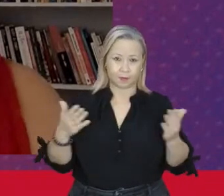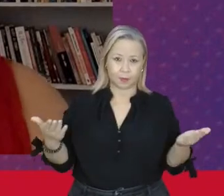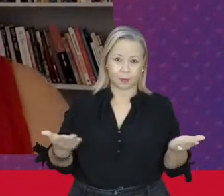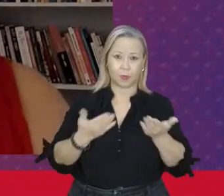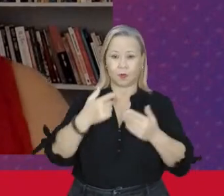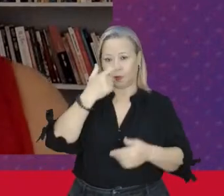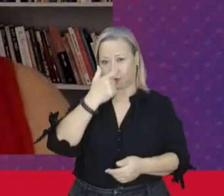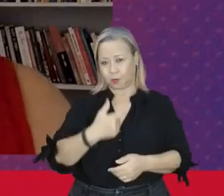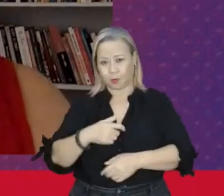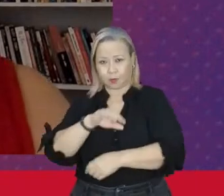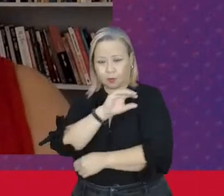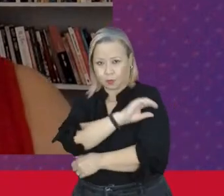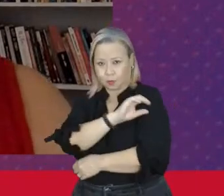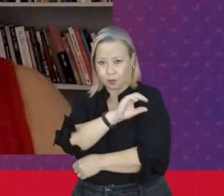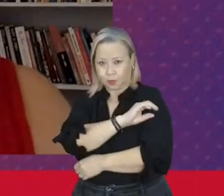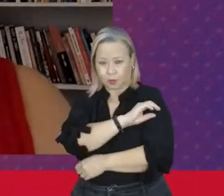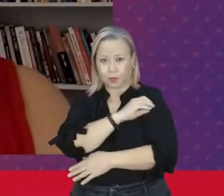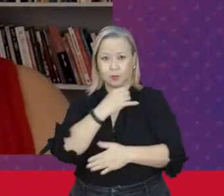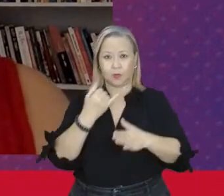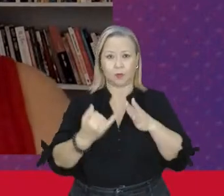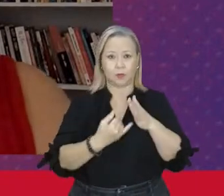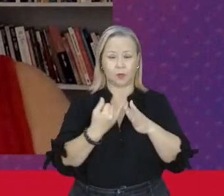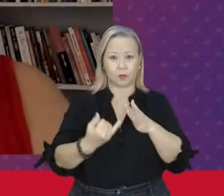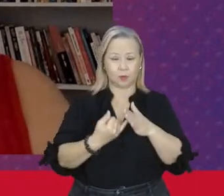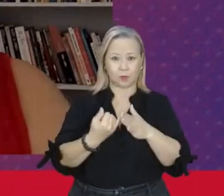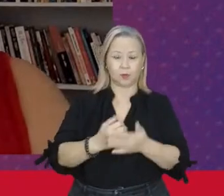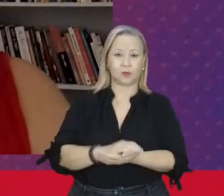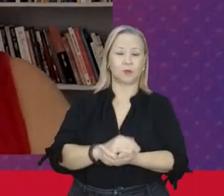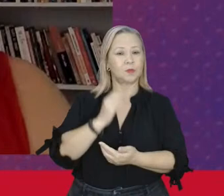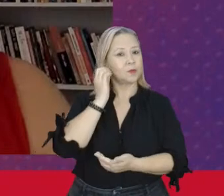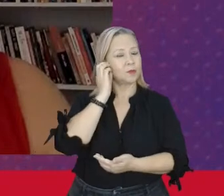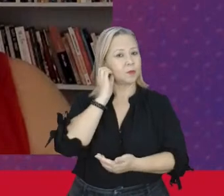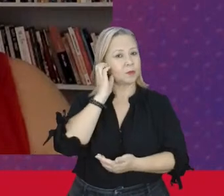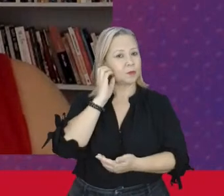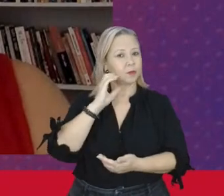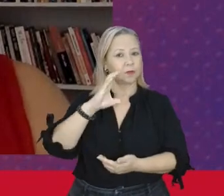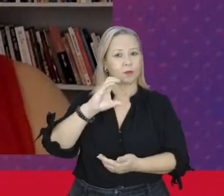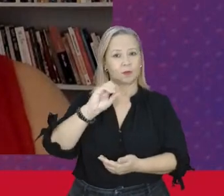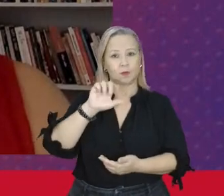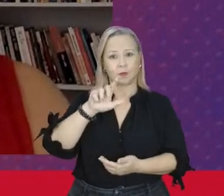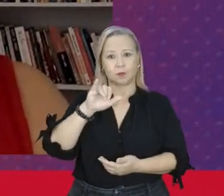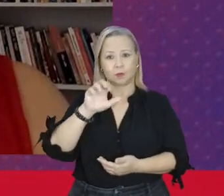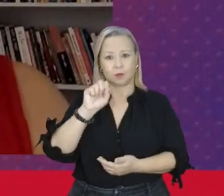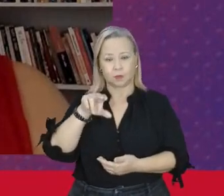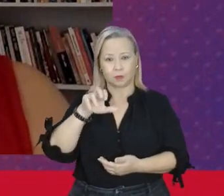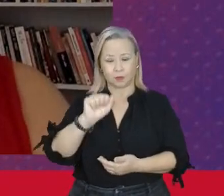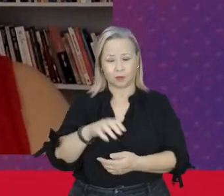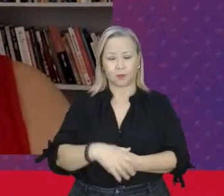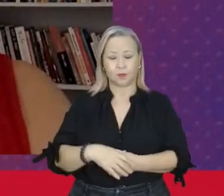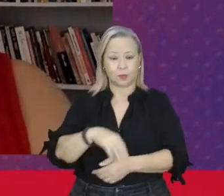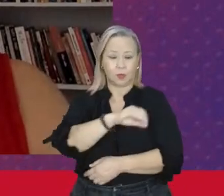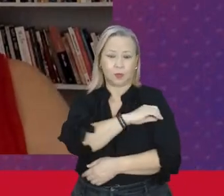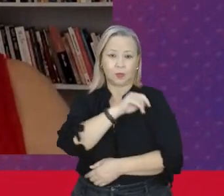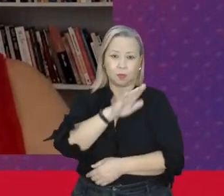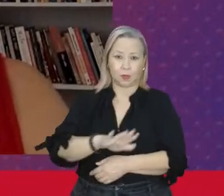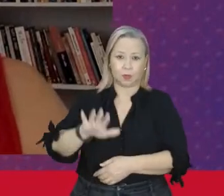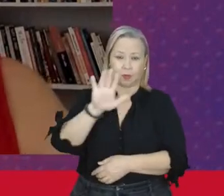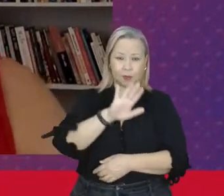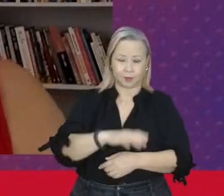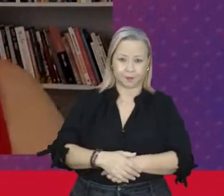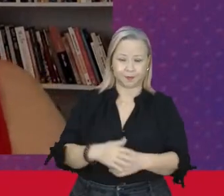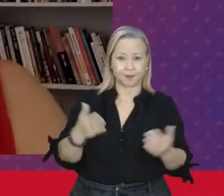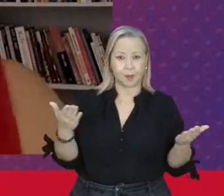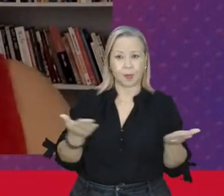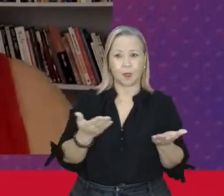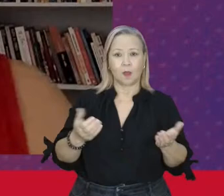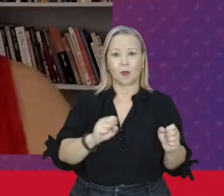eu sou coordenadora do Instituto Polis, coordeno a área de urbanismo e sou coordenadora geral. Hoje,